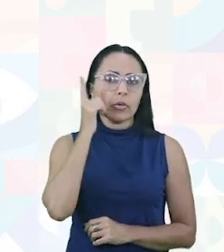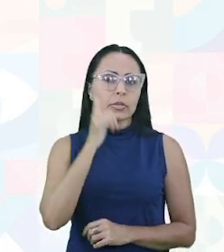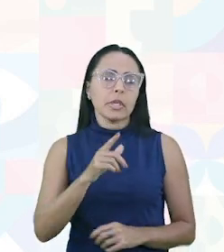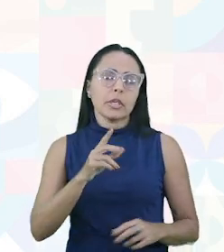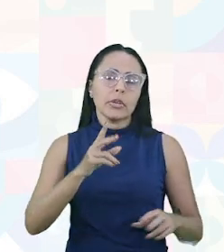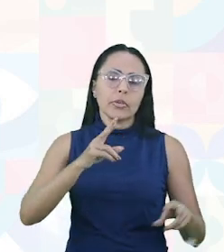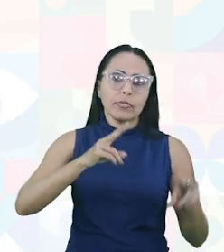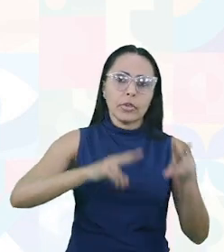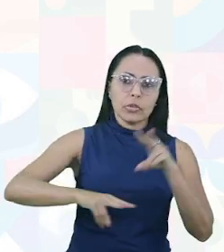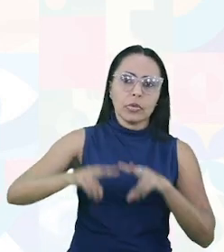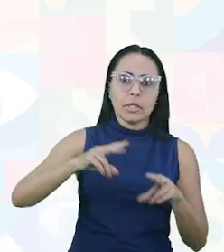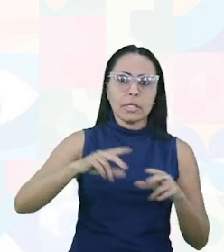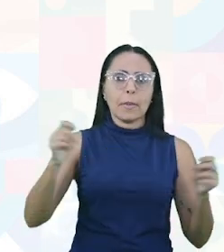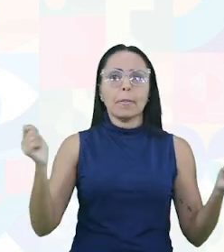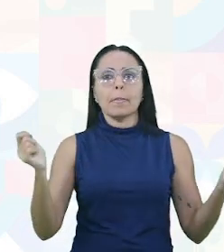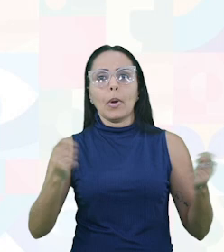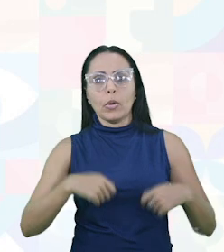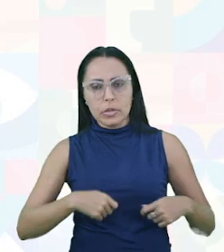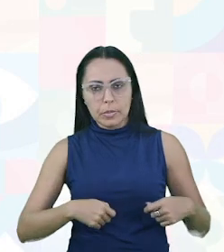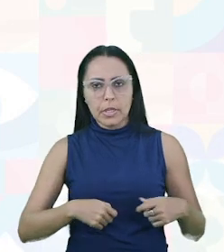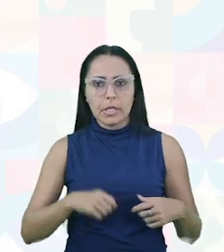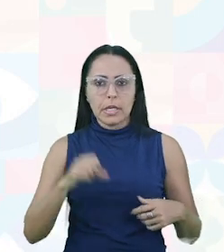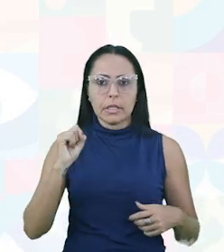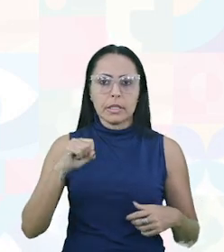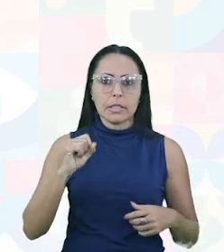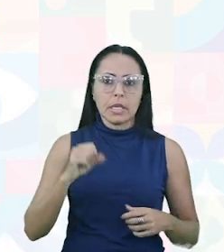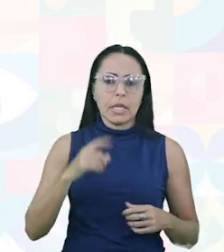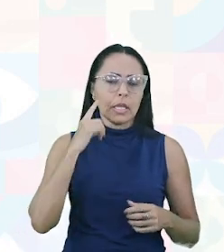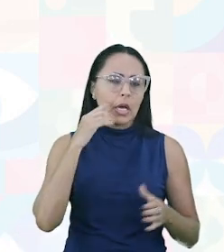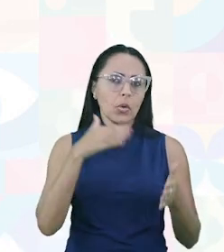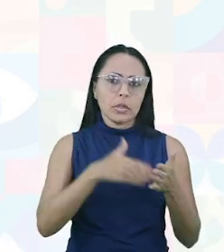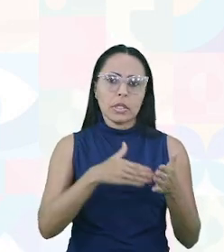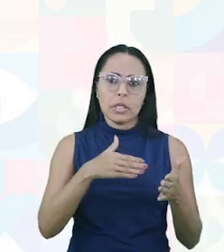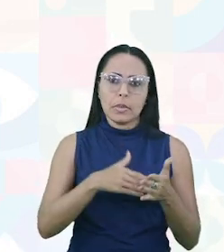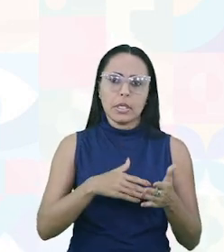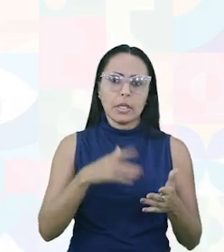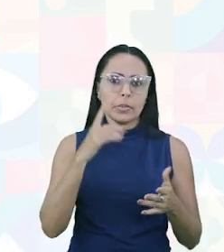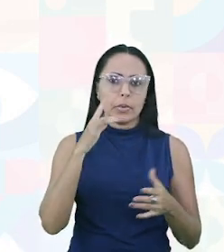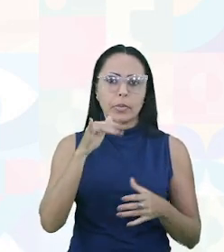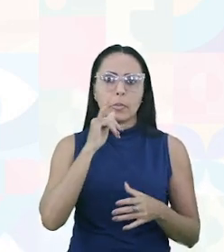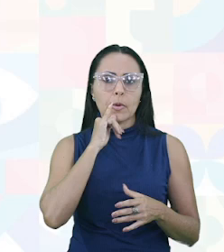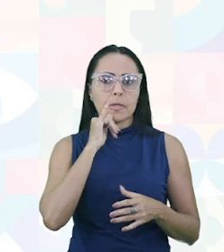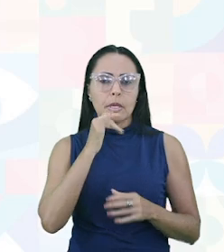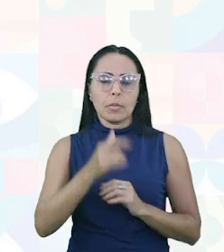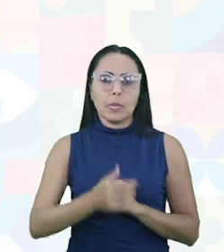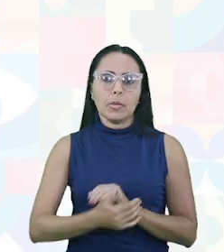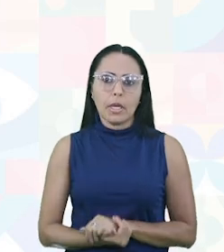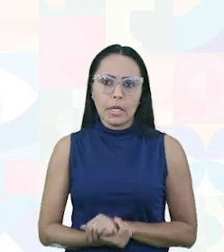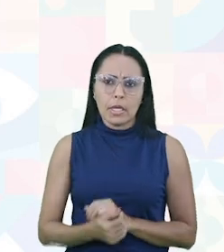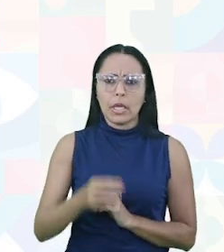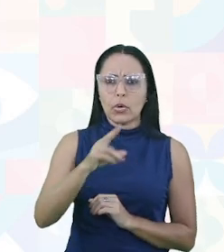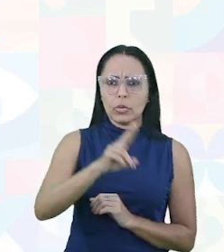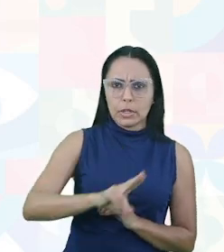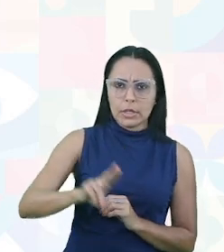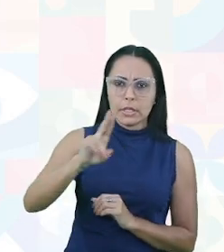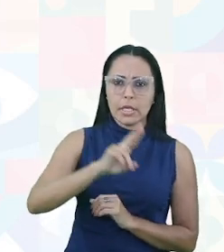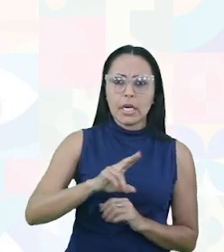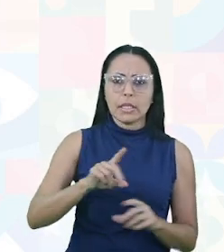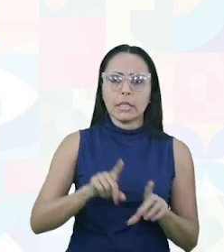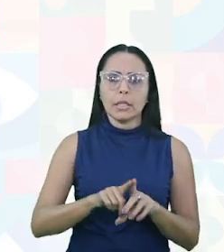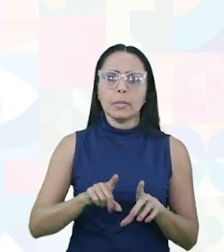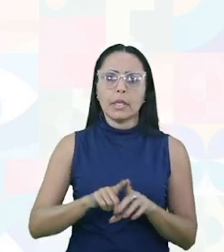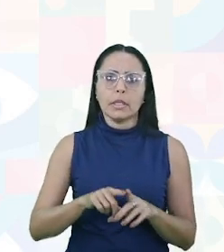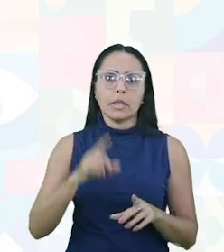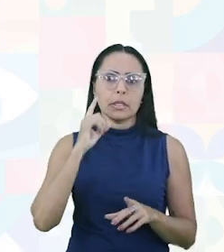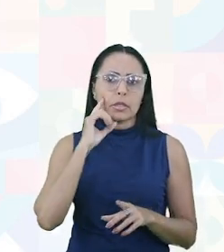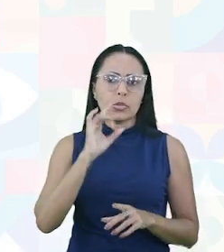visualizar essa possibilidade, né? A serigrafia ela não se limita à camiseta, por exemplo. Isso, Ela é muito utilizada para camiseta, né? Mas não é